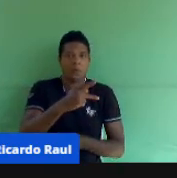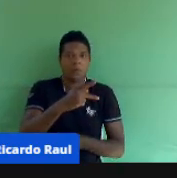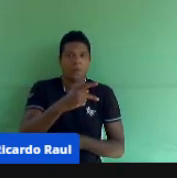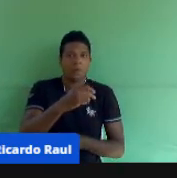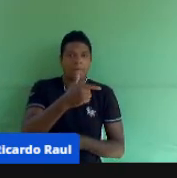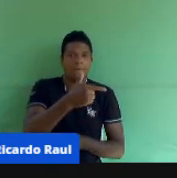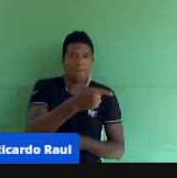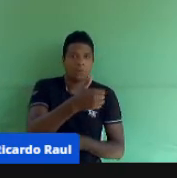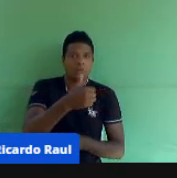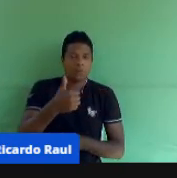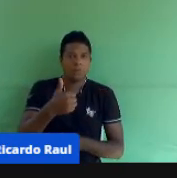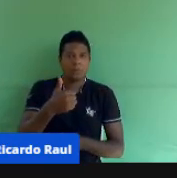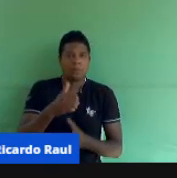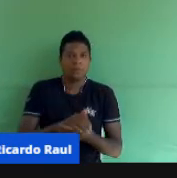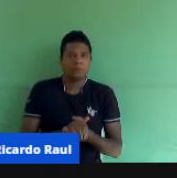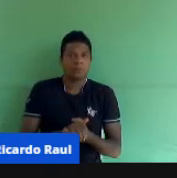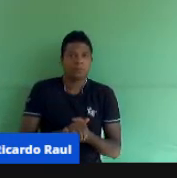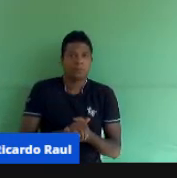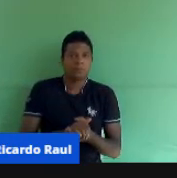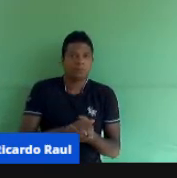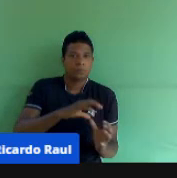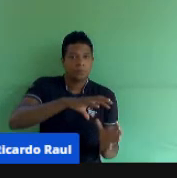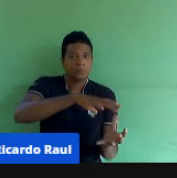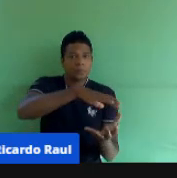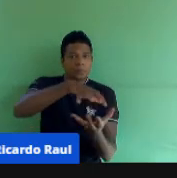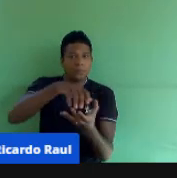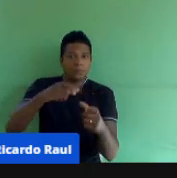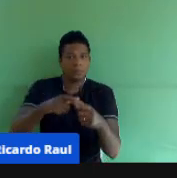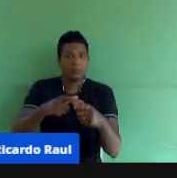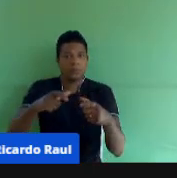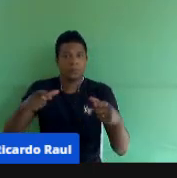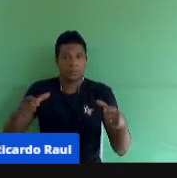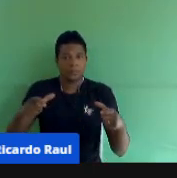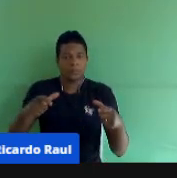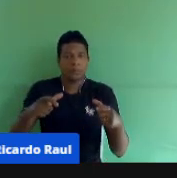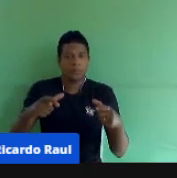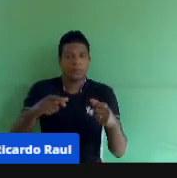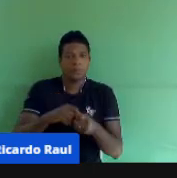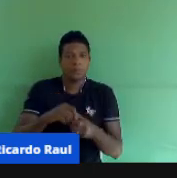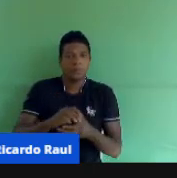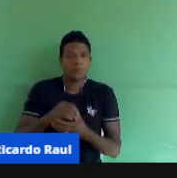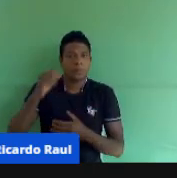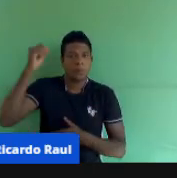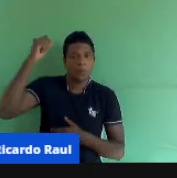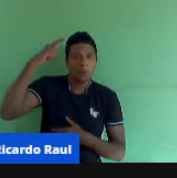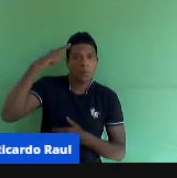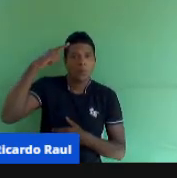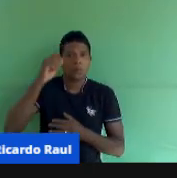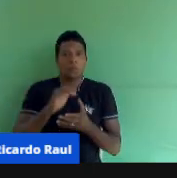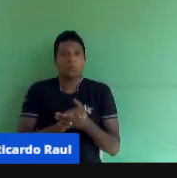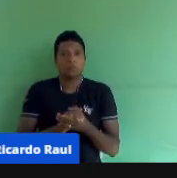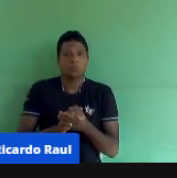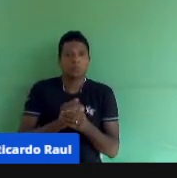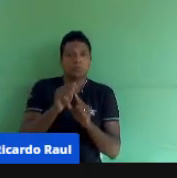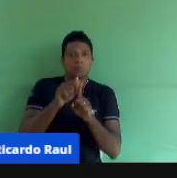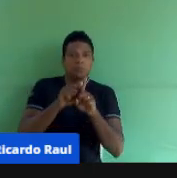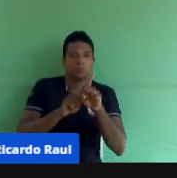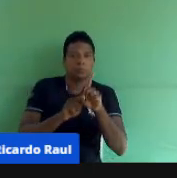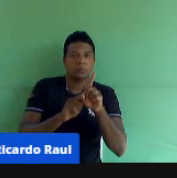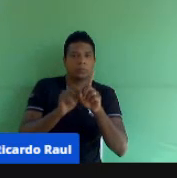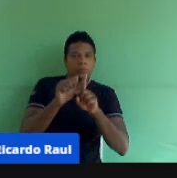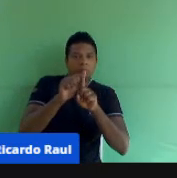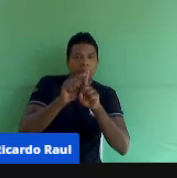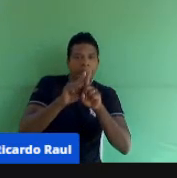eles vão ter que limitar aí o aumento da temperatura do planeta, né, em 1,5 graus. Fácil fazer isso? Porque